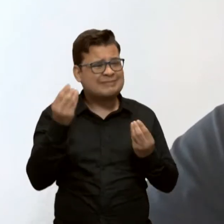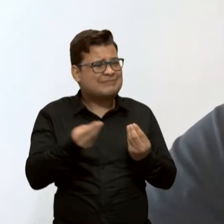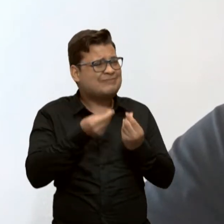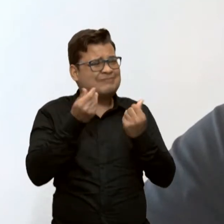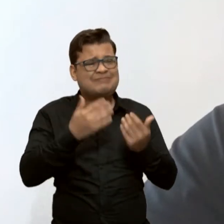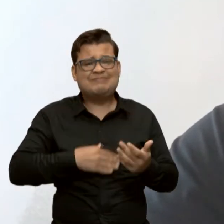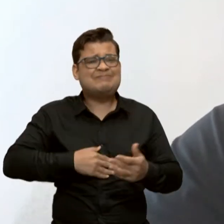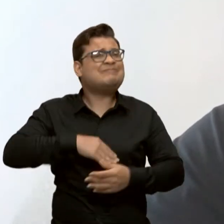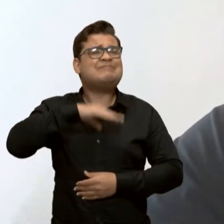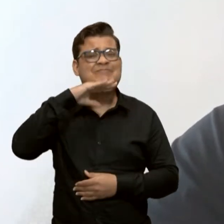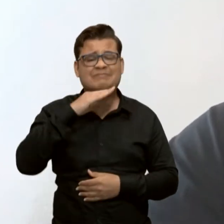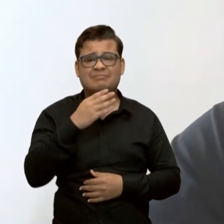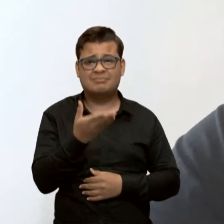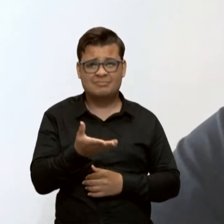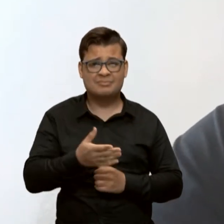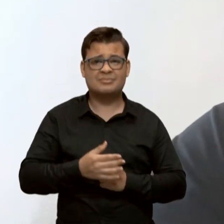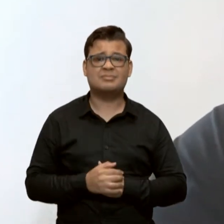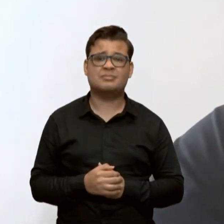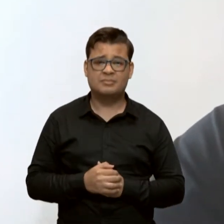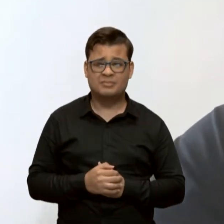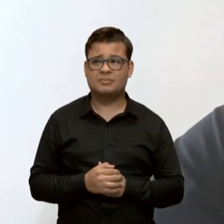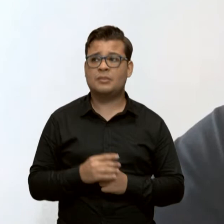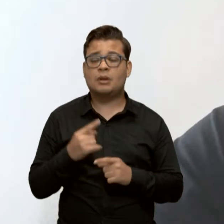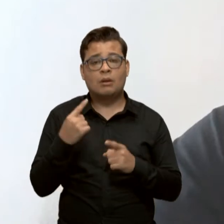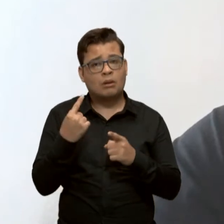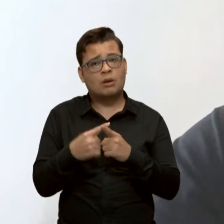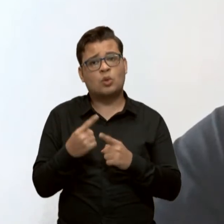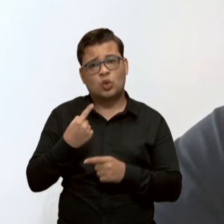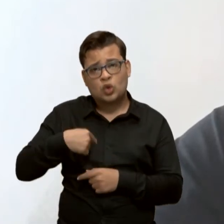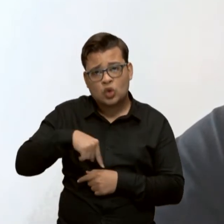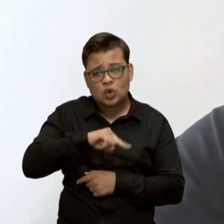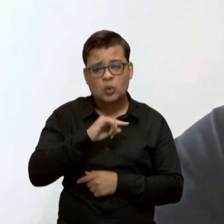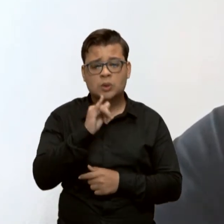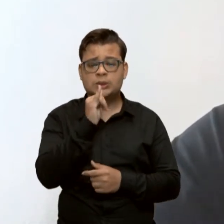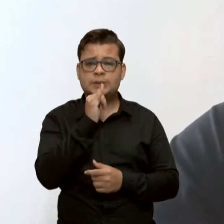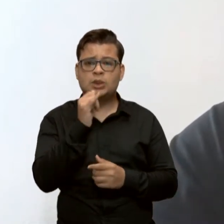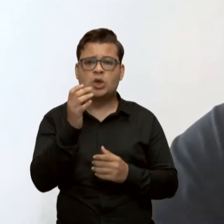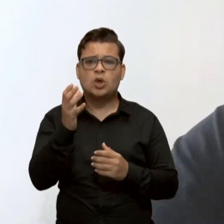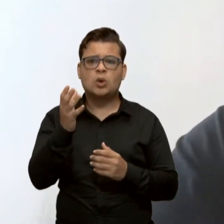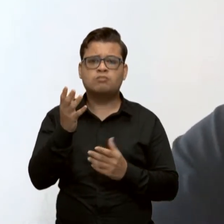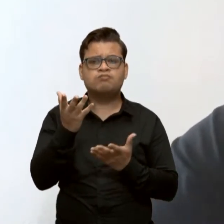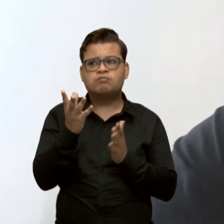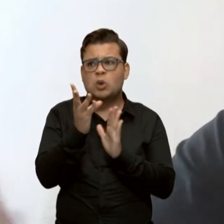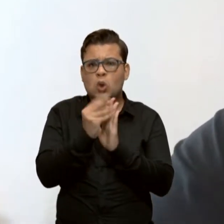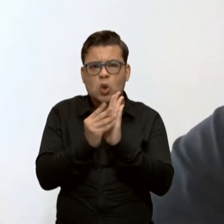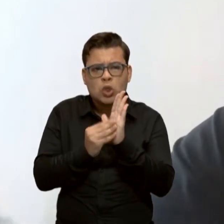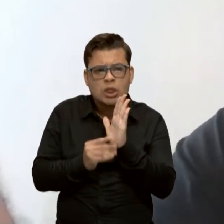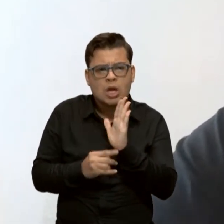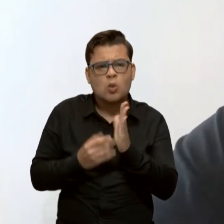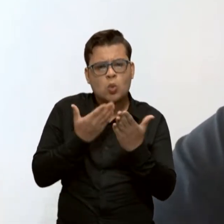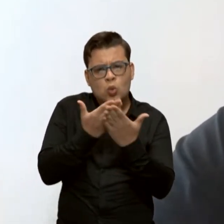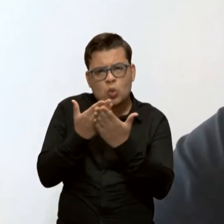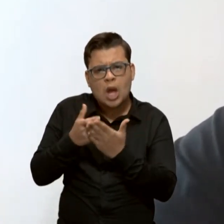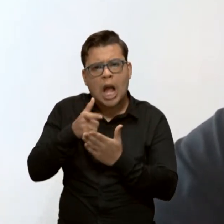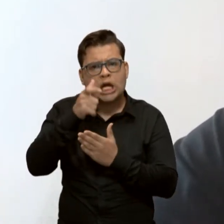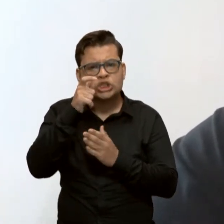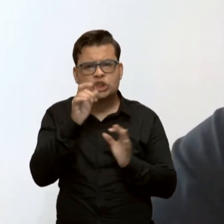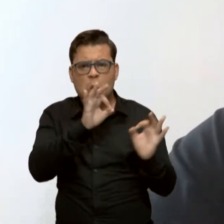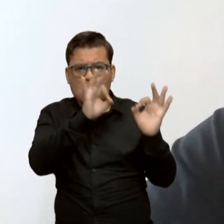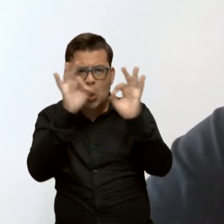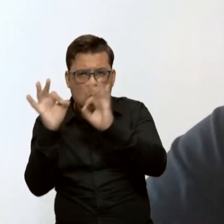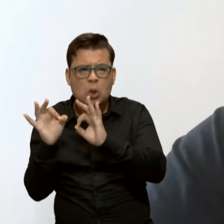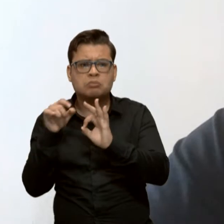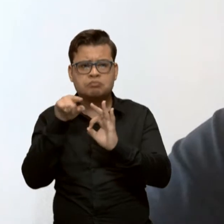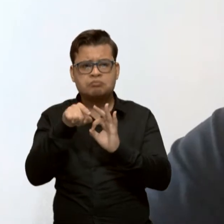porque nós aprendemos enquanto nós consumimos conteúdo. Então, a propaganda tradicional, televisiva, ela fazia